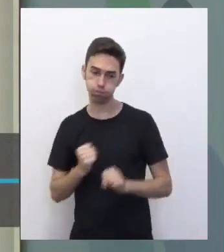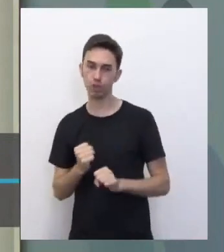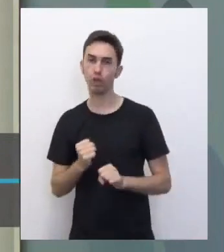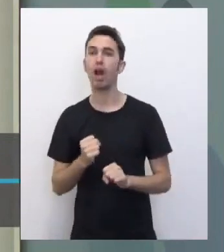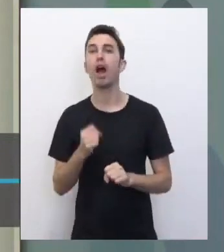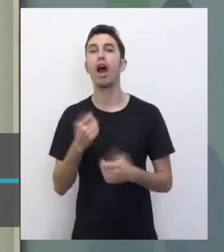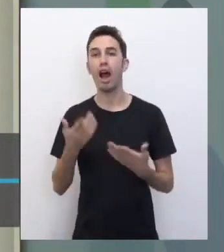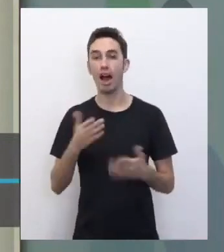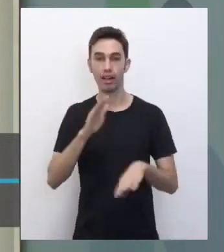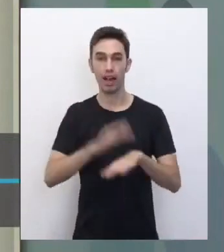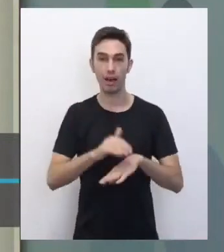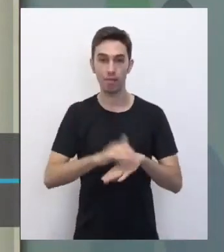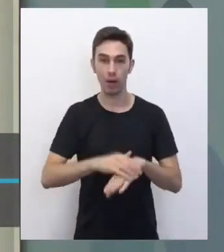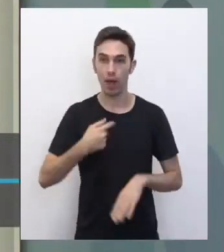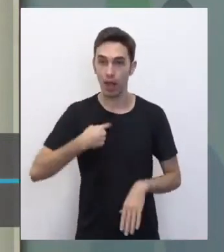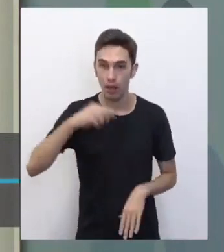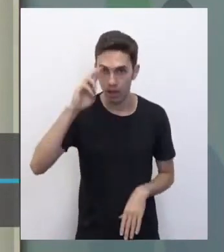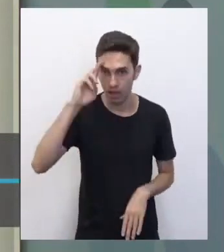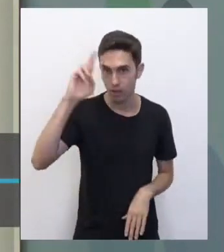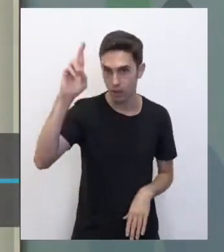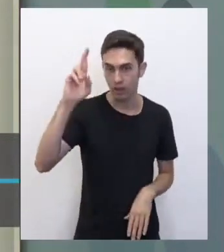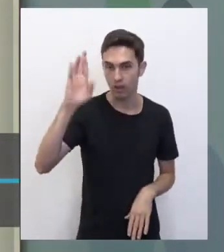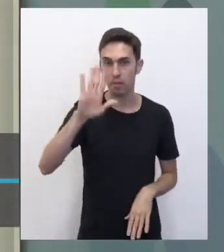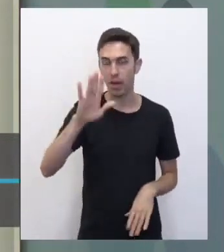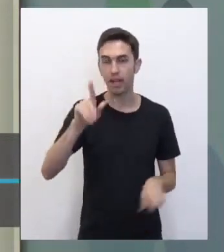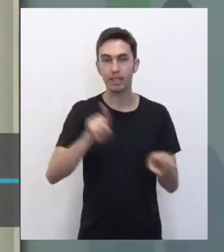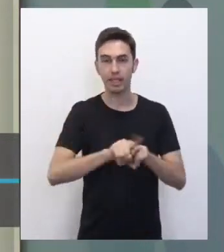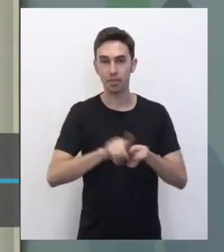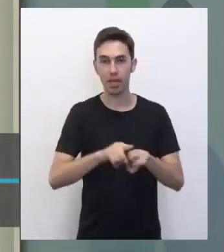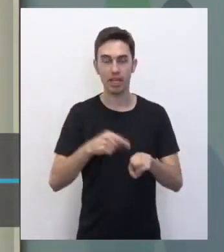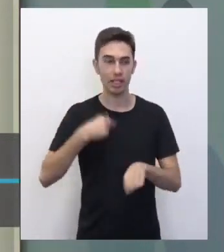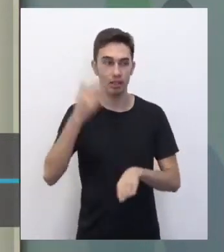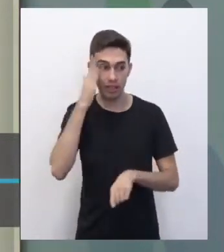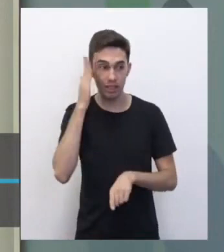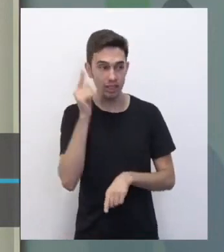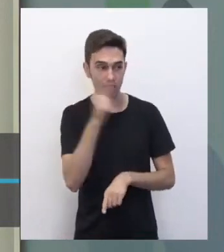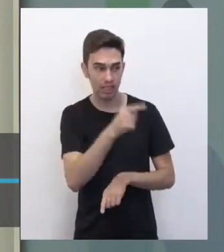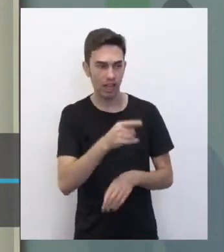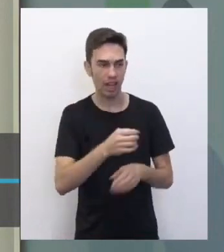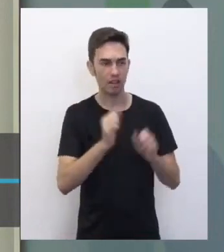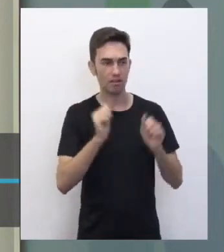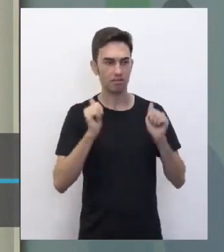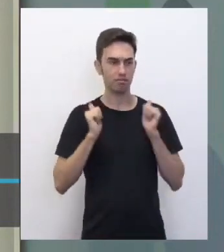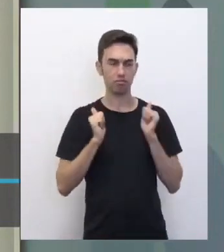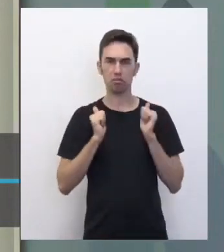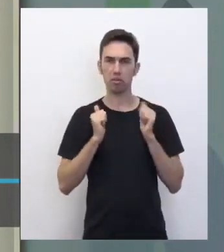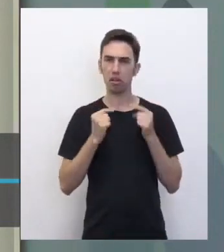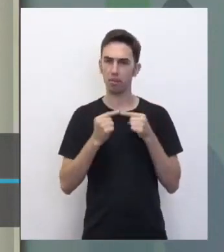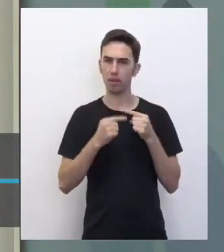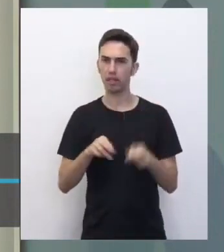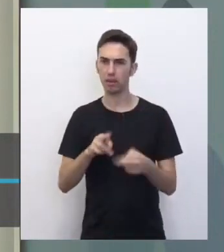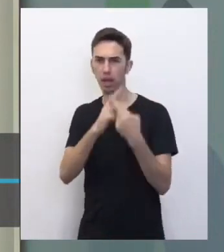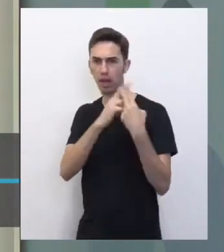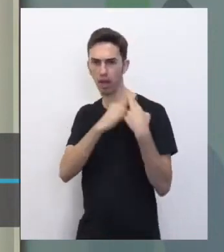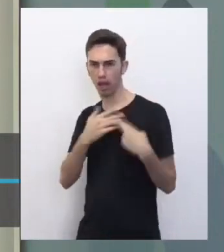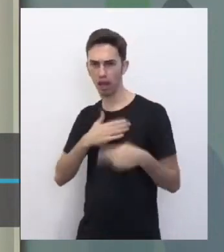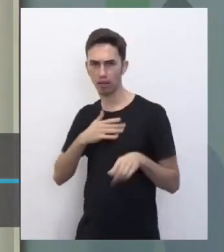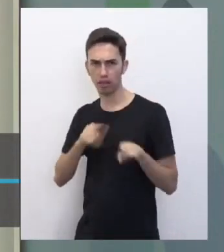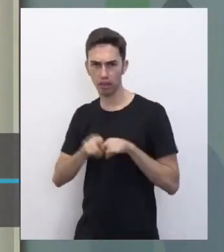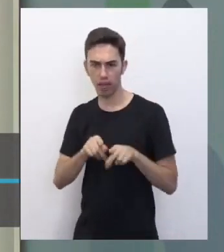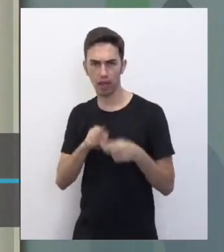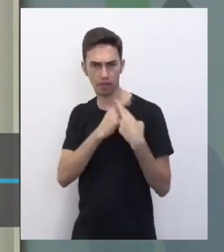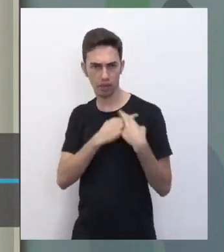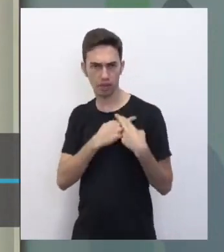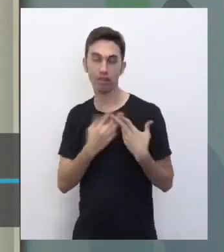que acontece. Agora, por outro lado, não fazer nada também não é se responsabilizar? Também não me dá uma responsabilidade? Então vejam que